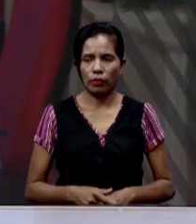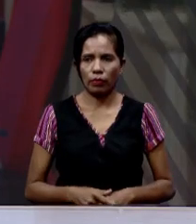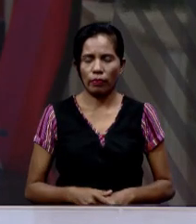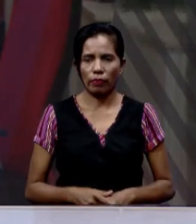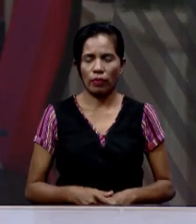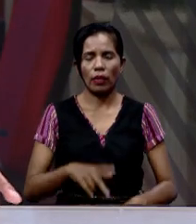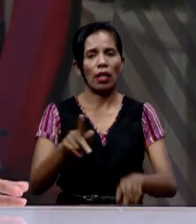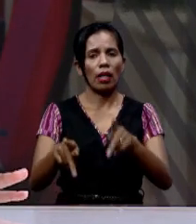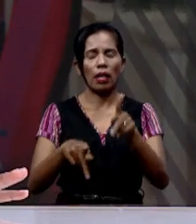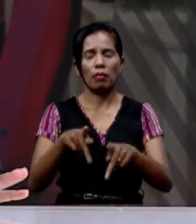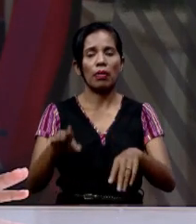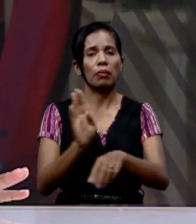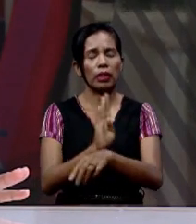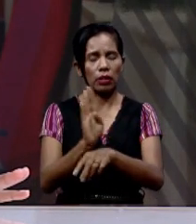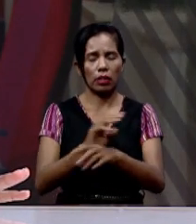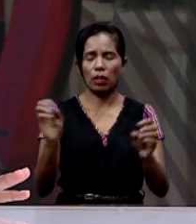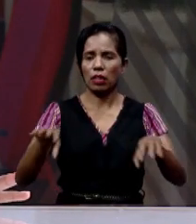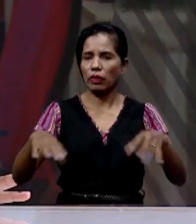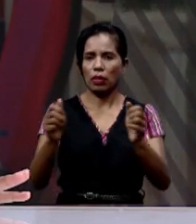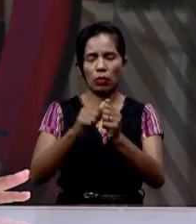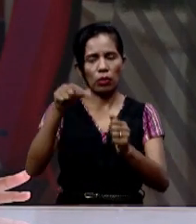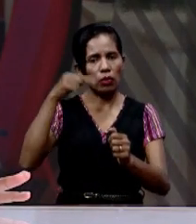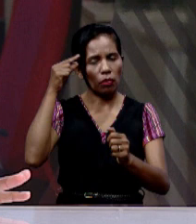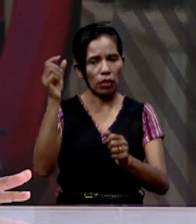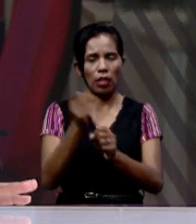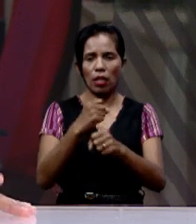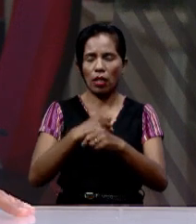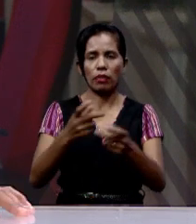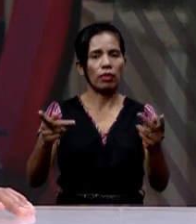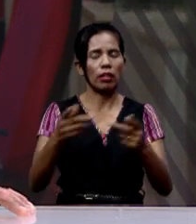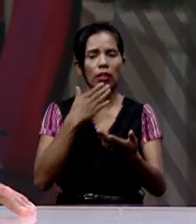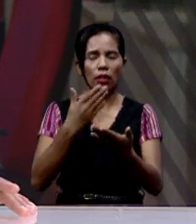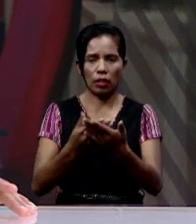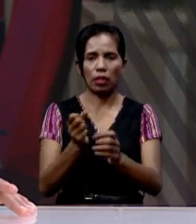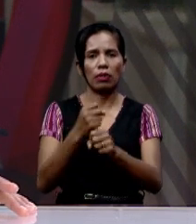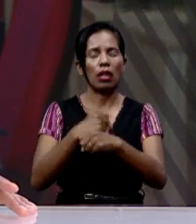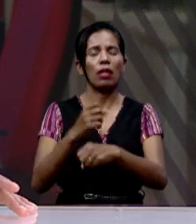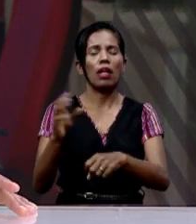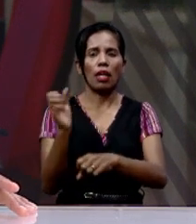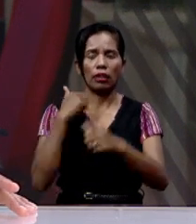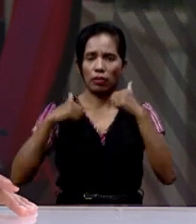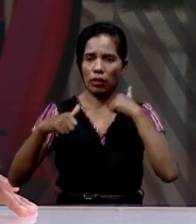Vendedor La Copera, o governo, também lhe é fato indigno de realizar a atividade de negócio.